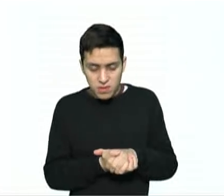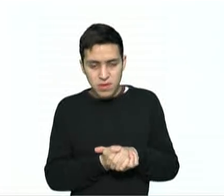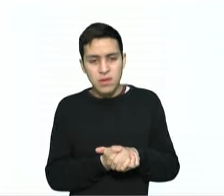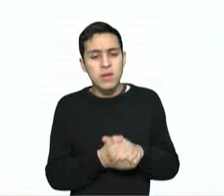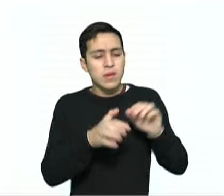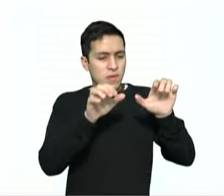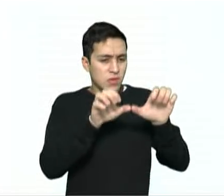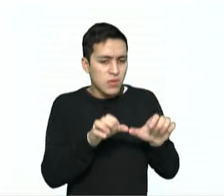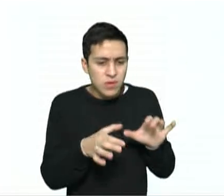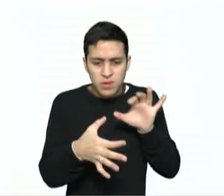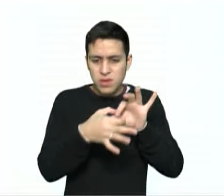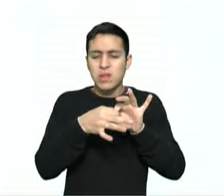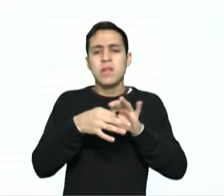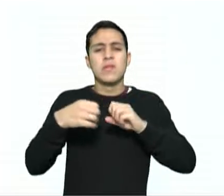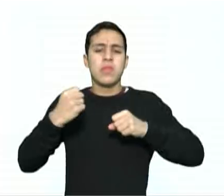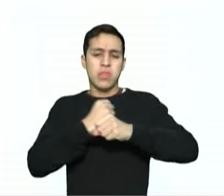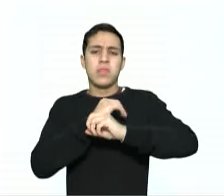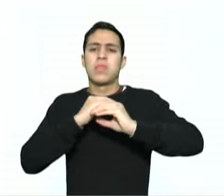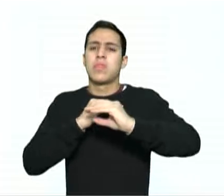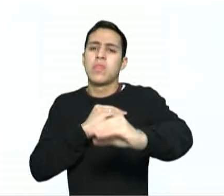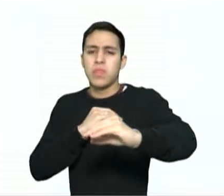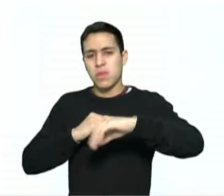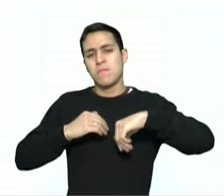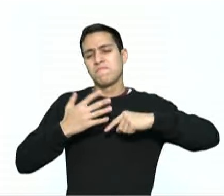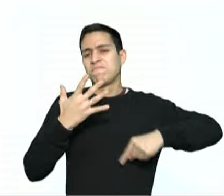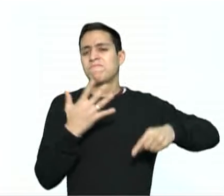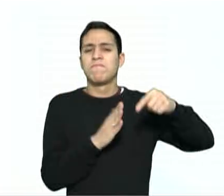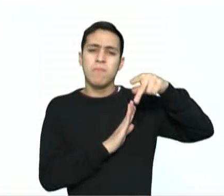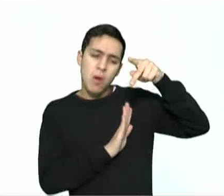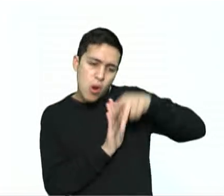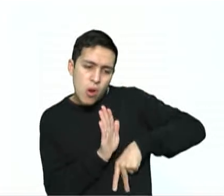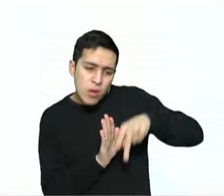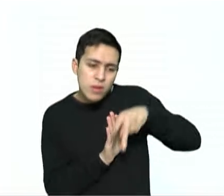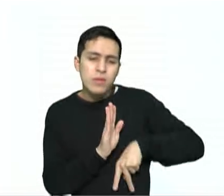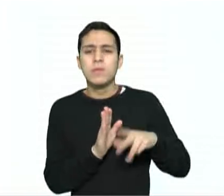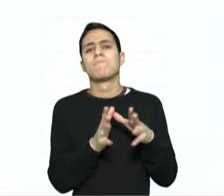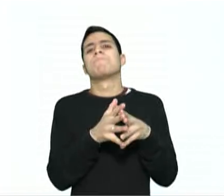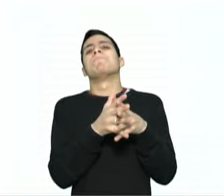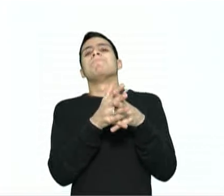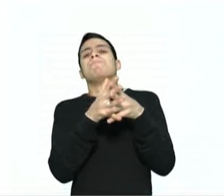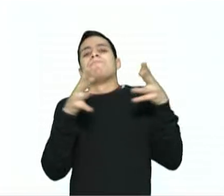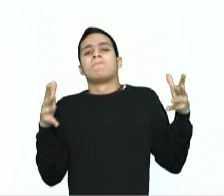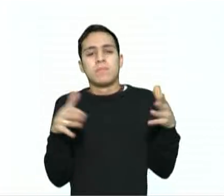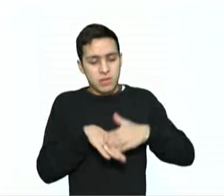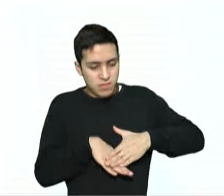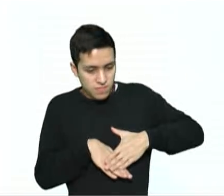ligada a rodovias, urbanização, projetos. Então, ampliou-se